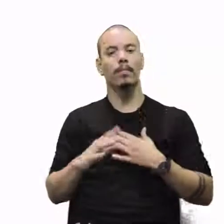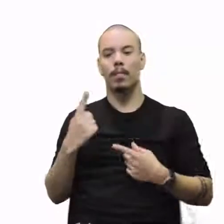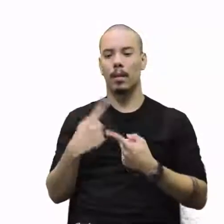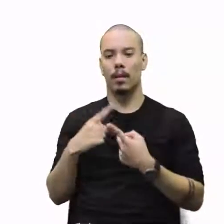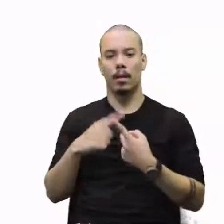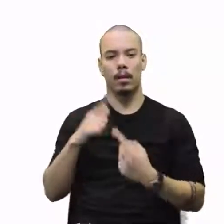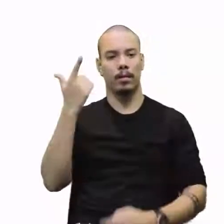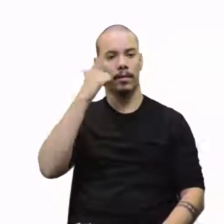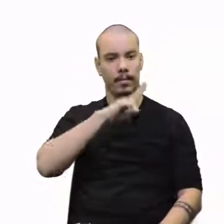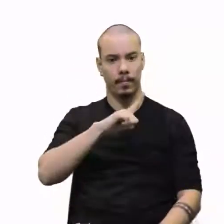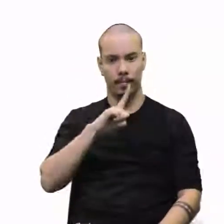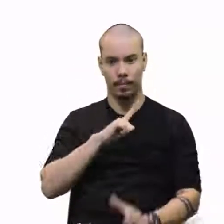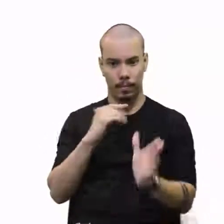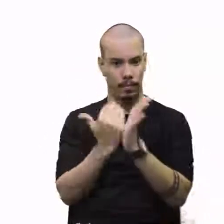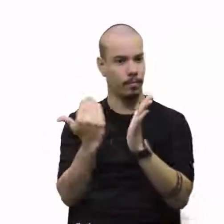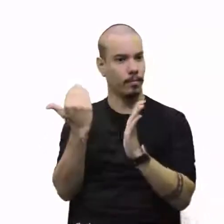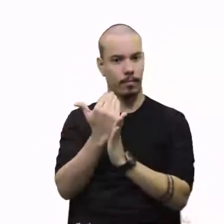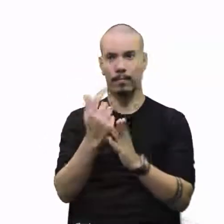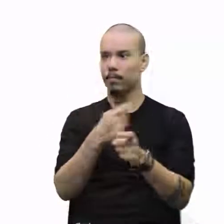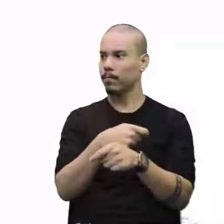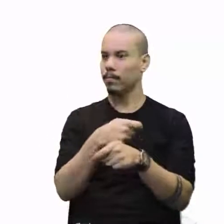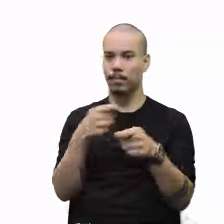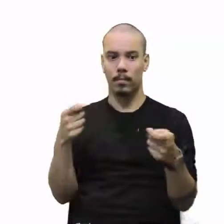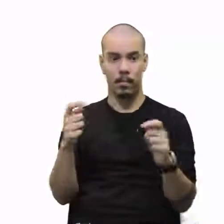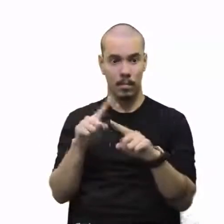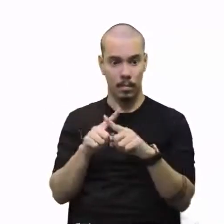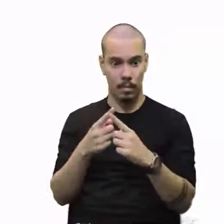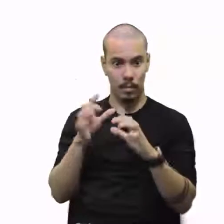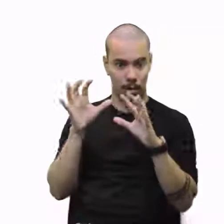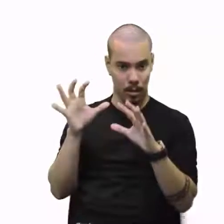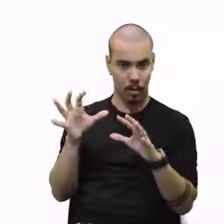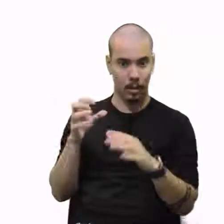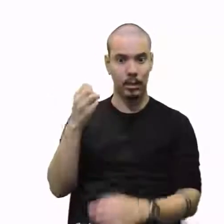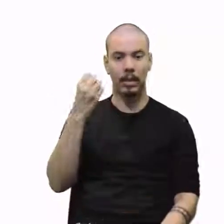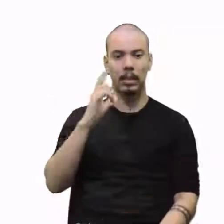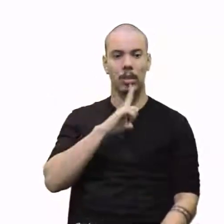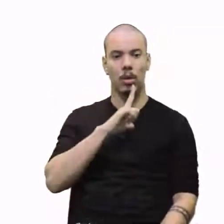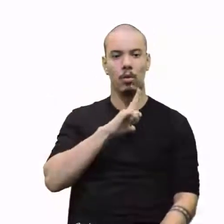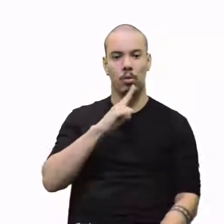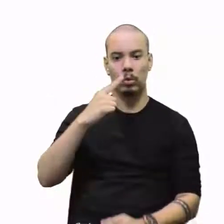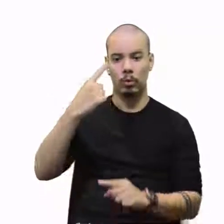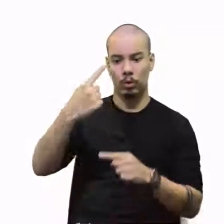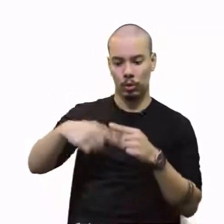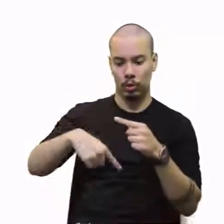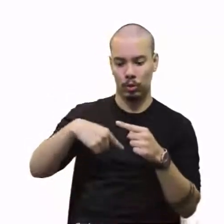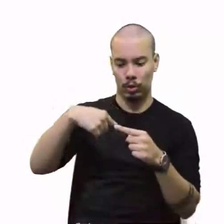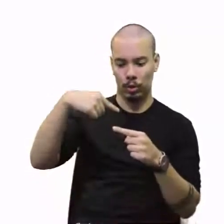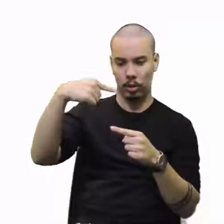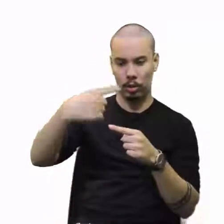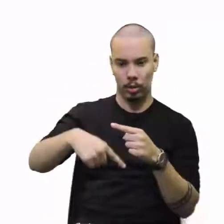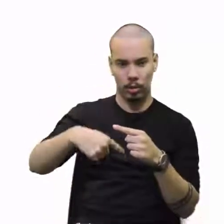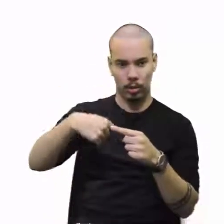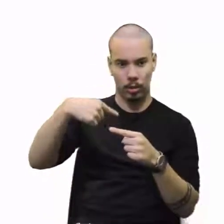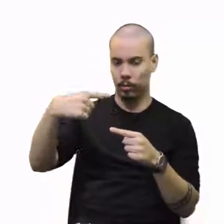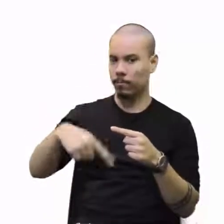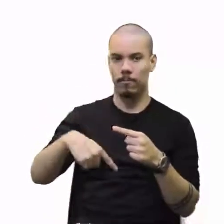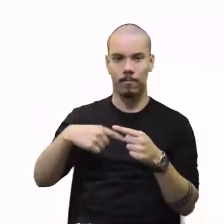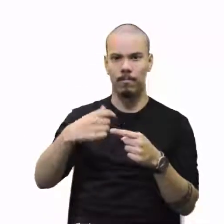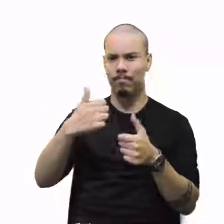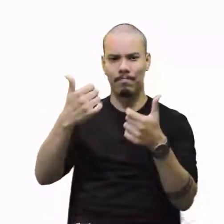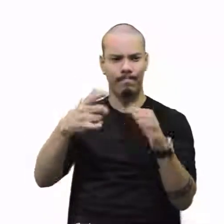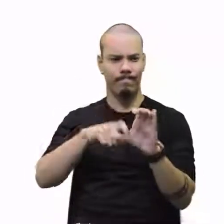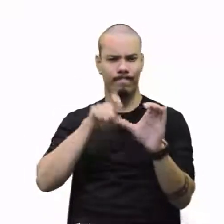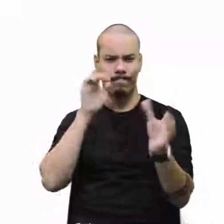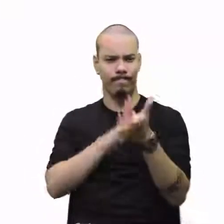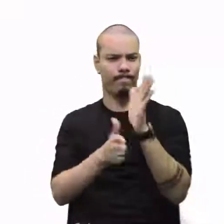seja grande. Não tem nada a ver uma coisa com a outra. Agora aqui sim, ó. Se eu estou girando, ele está dizendo que independe. Não, não